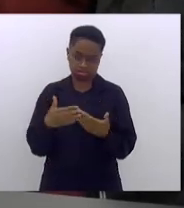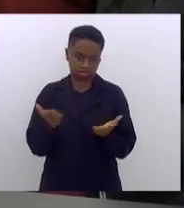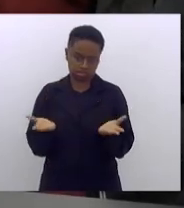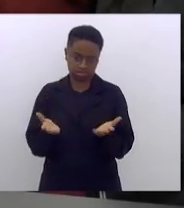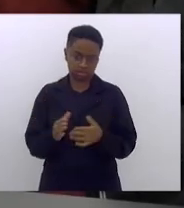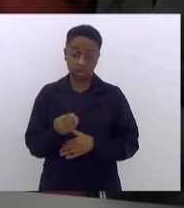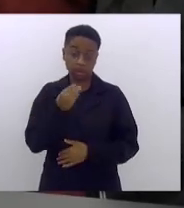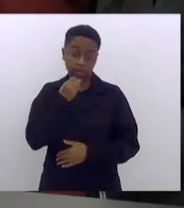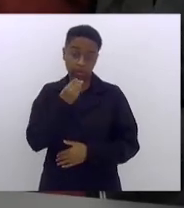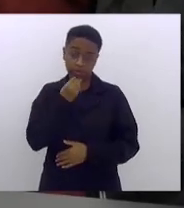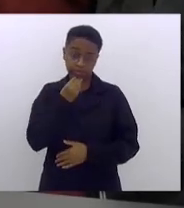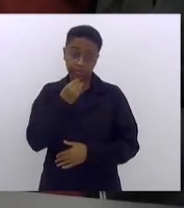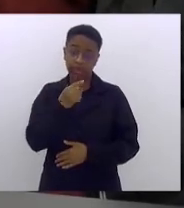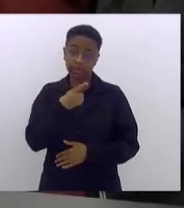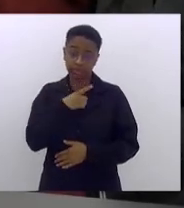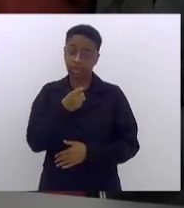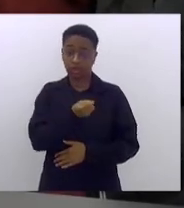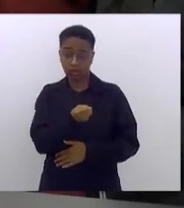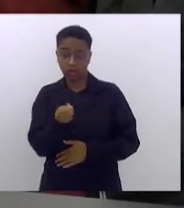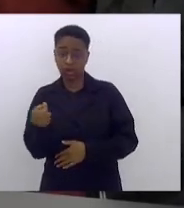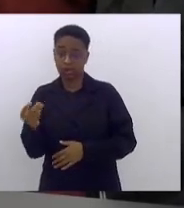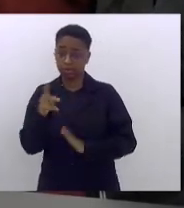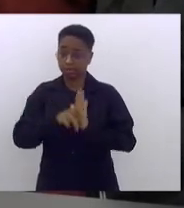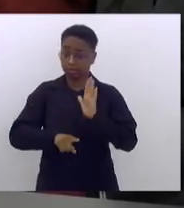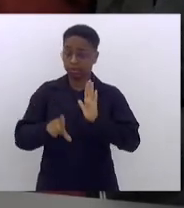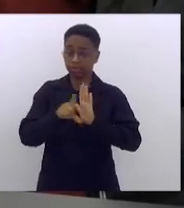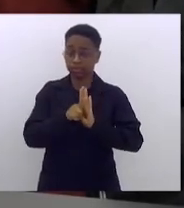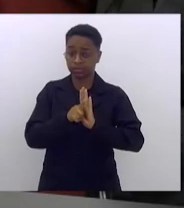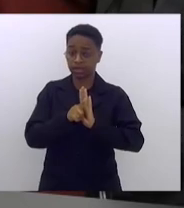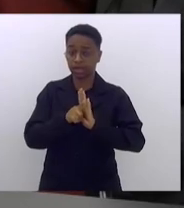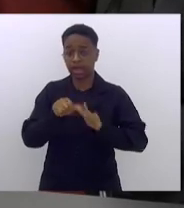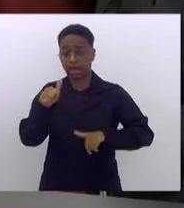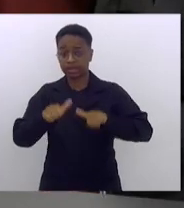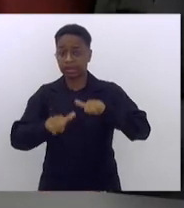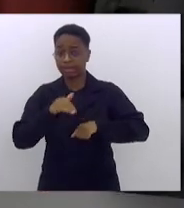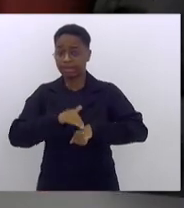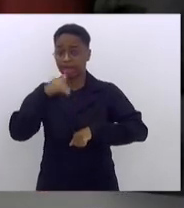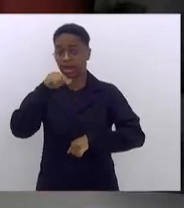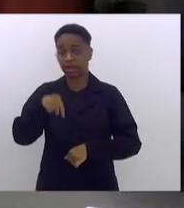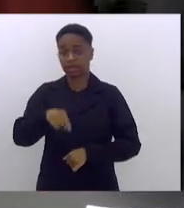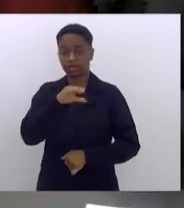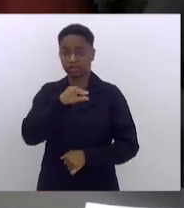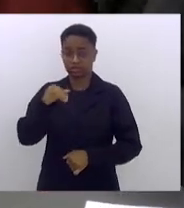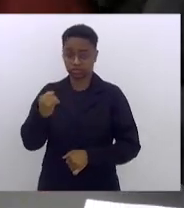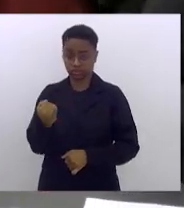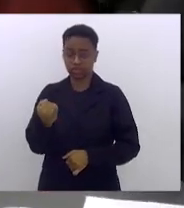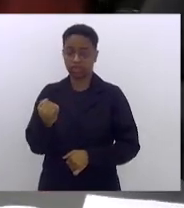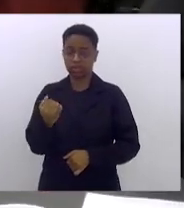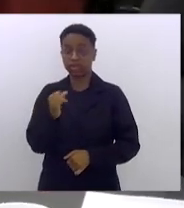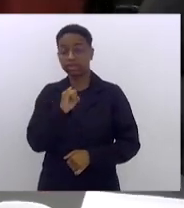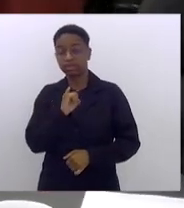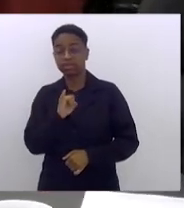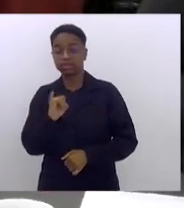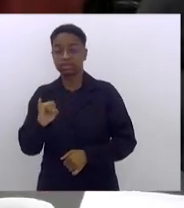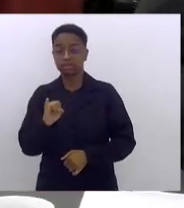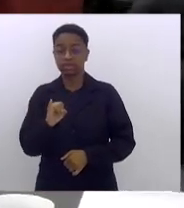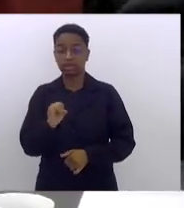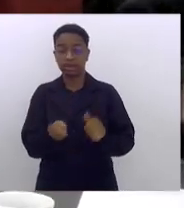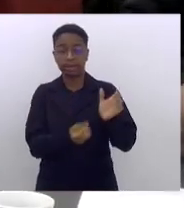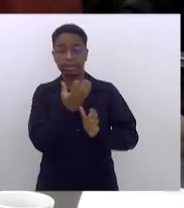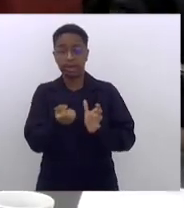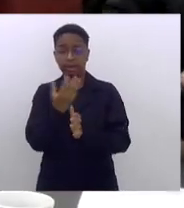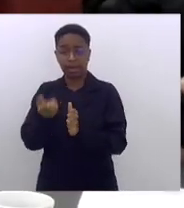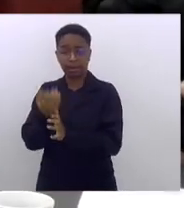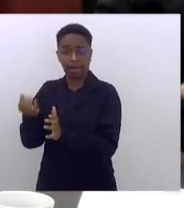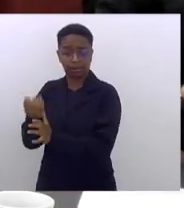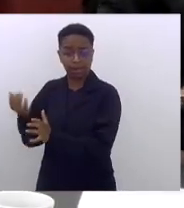que vai ter um número maior de PL sendo apreciados na CCJ, aqueles e aquelas que têm uma produção